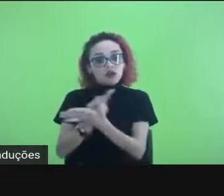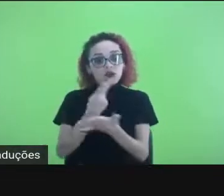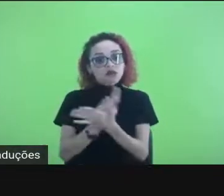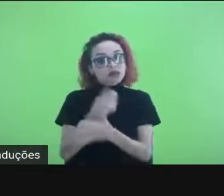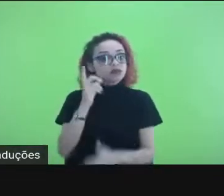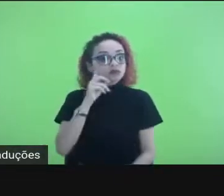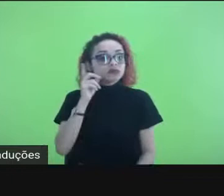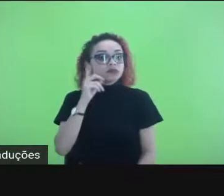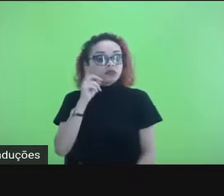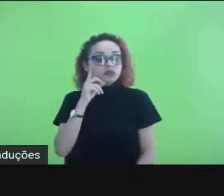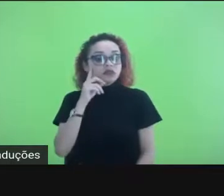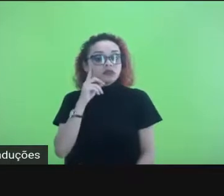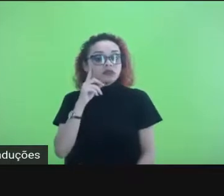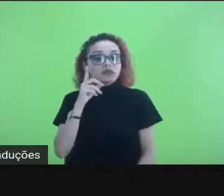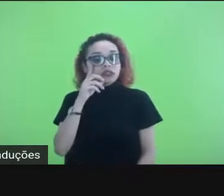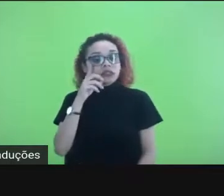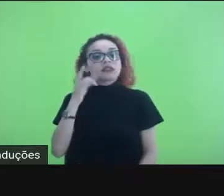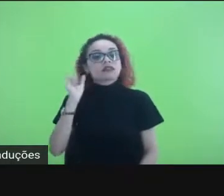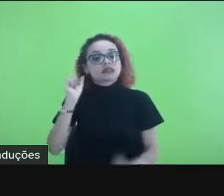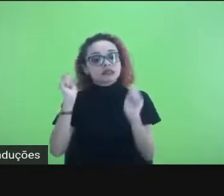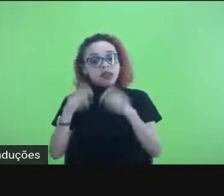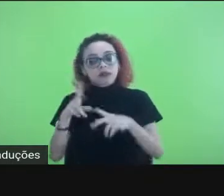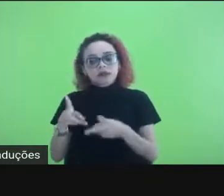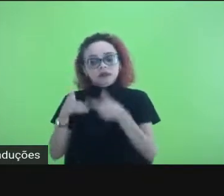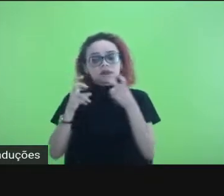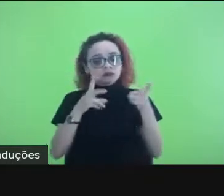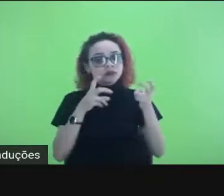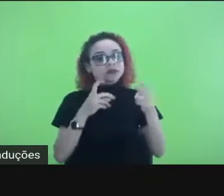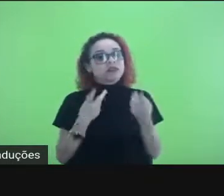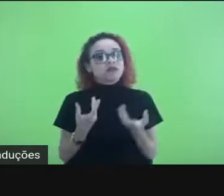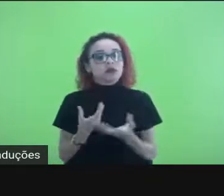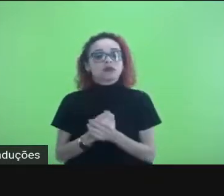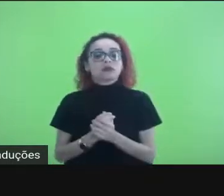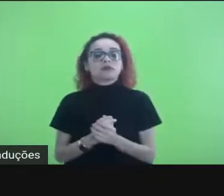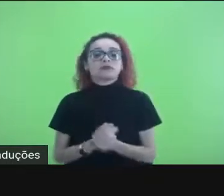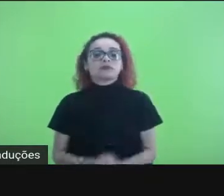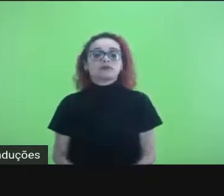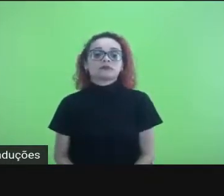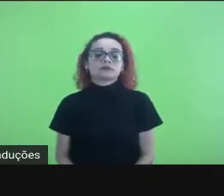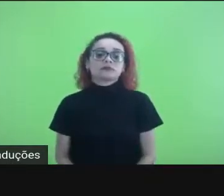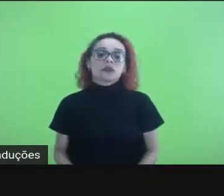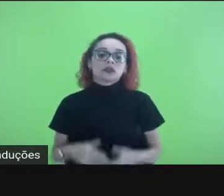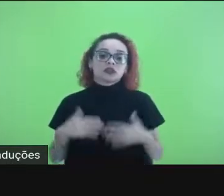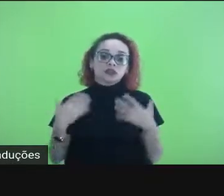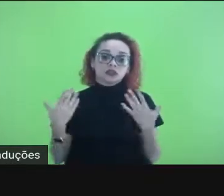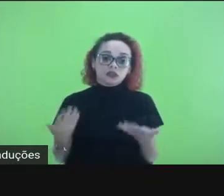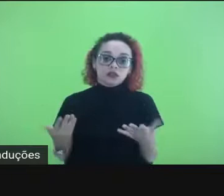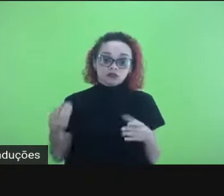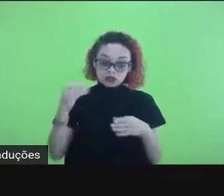da gente detectar no nosso cotidiano, né? E aí, a partir desse processo